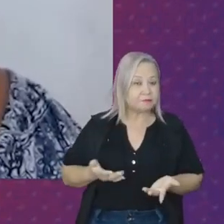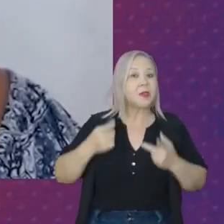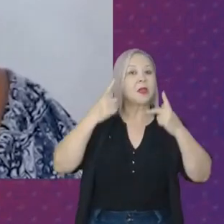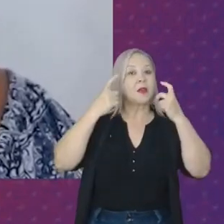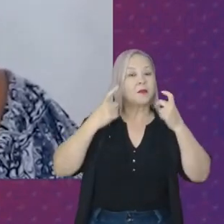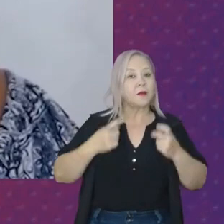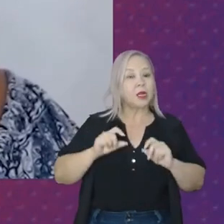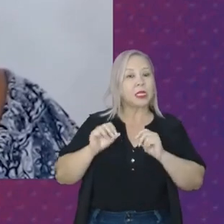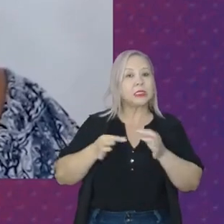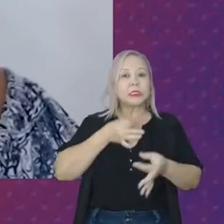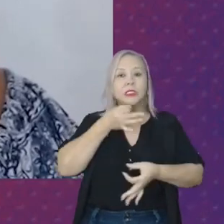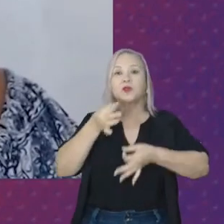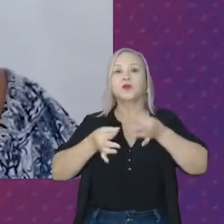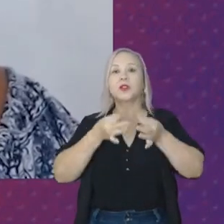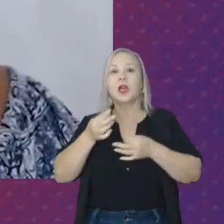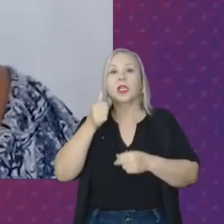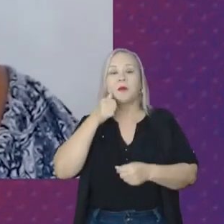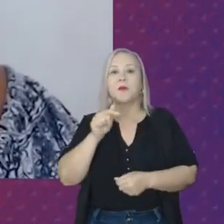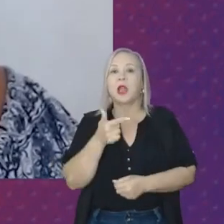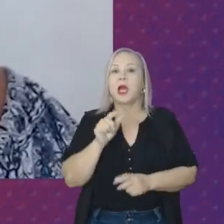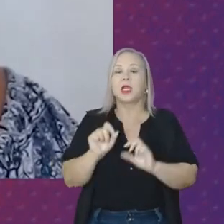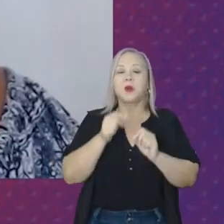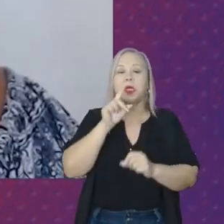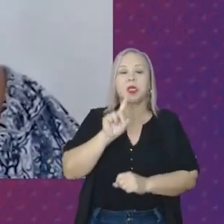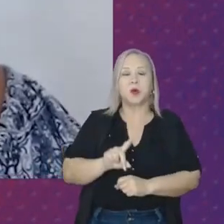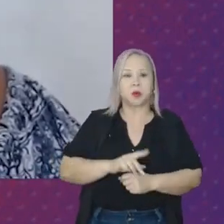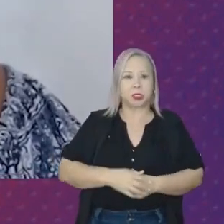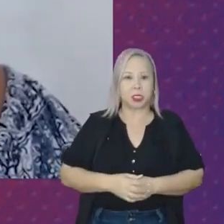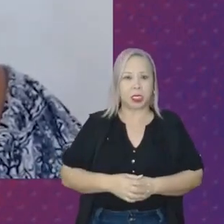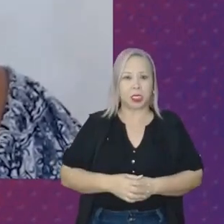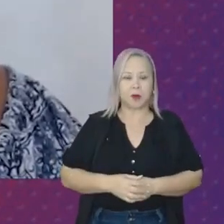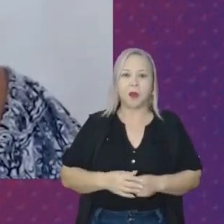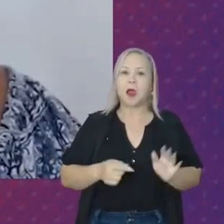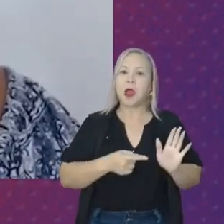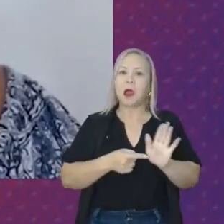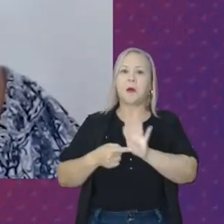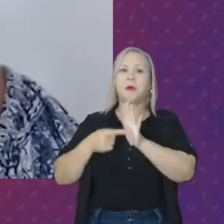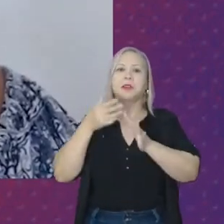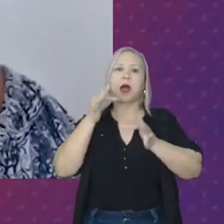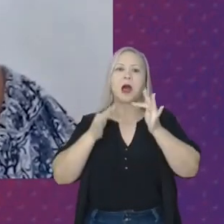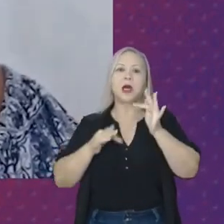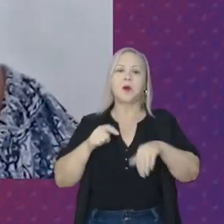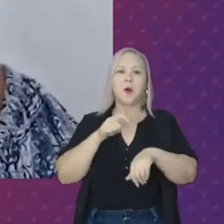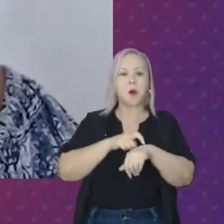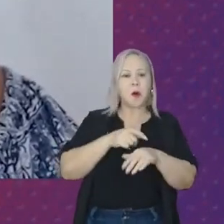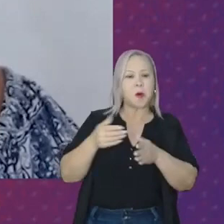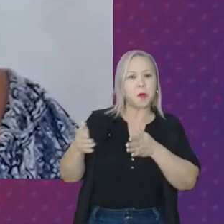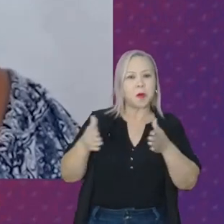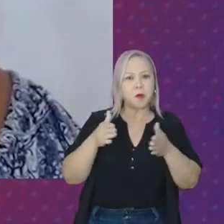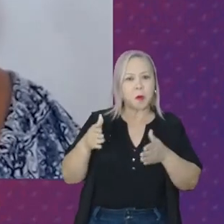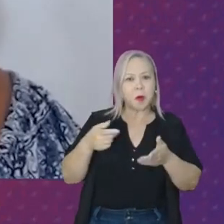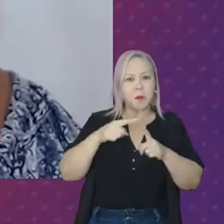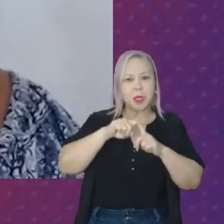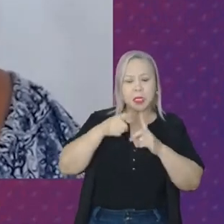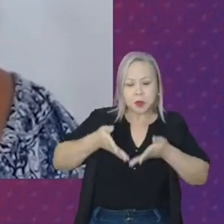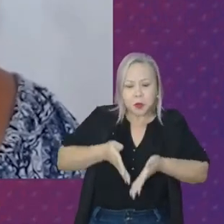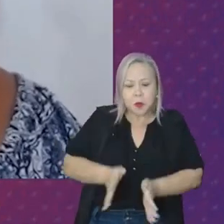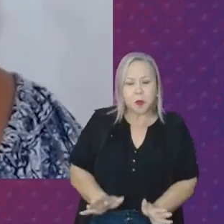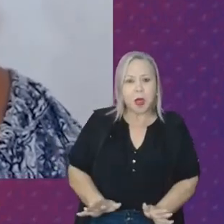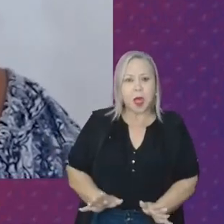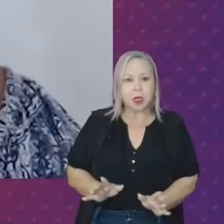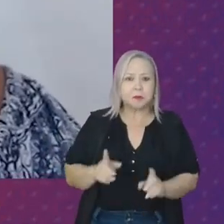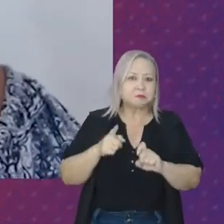violências que sugerem que a mulher não tem o direito a expressar sua dor no momento do parto, porque de